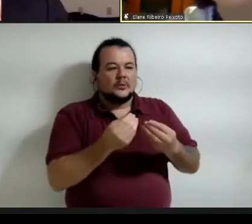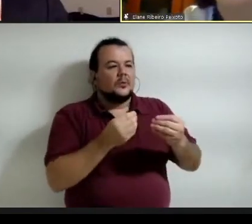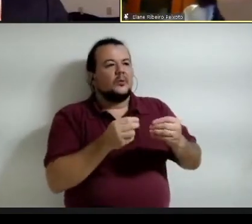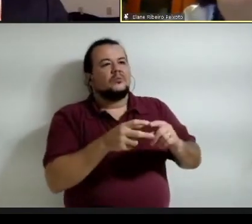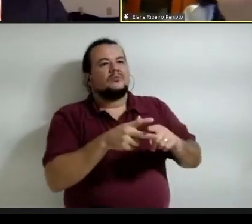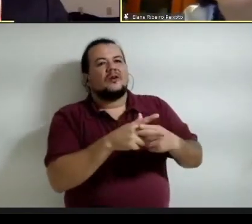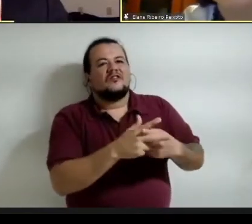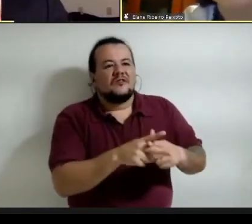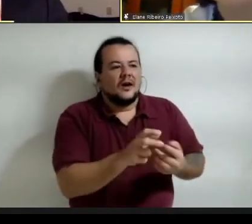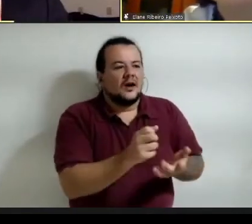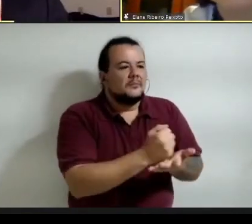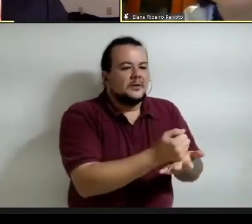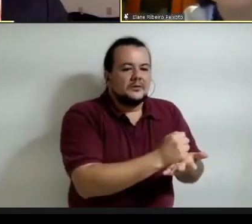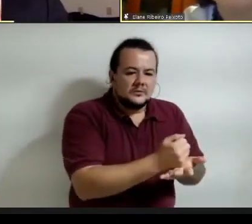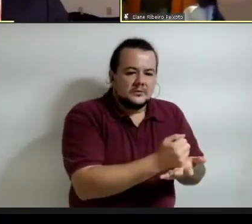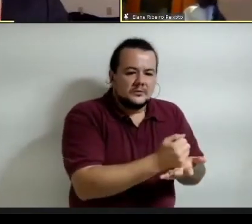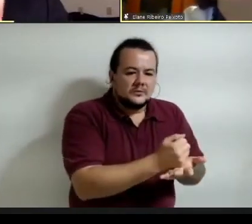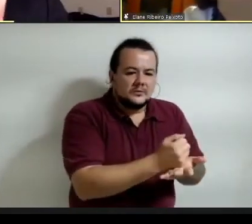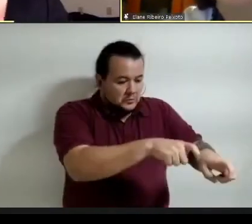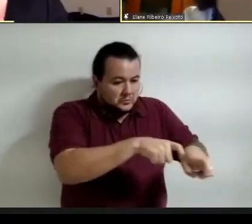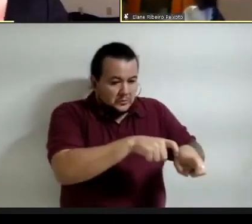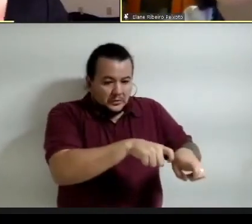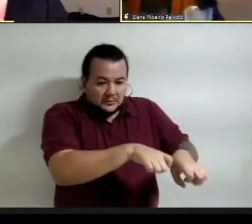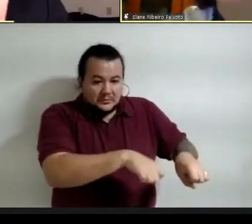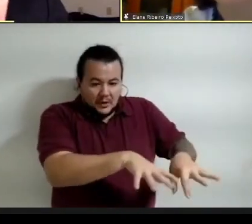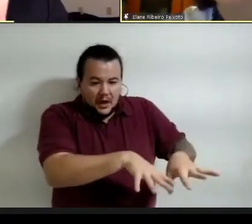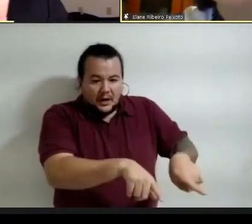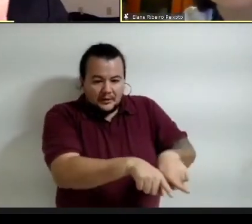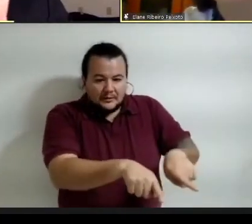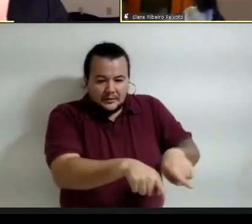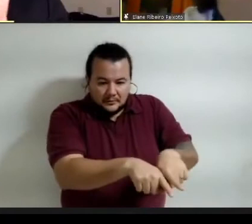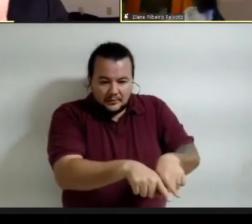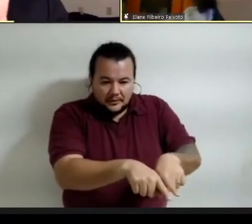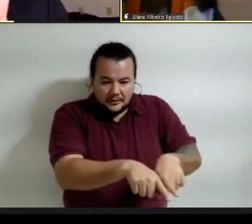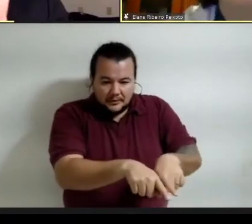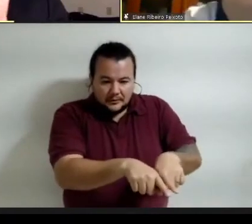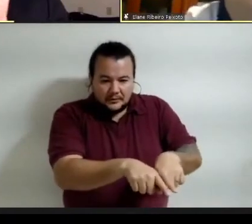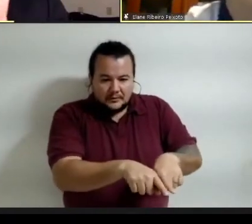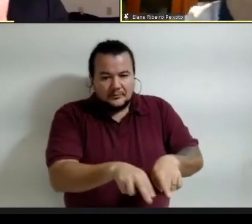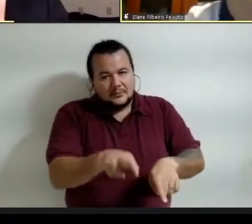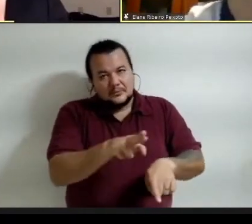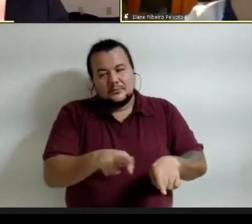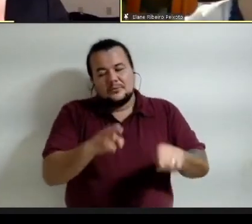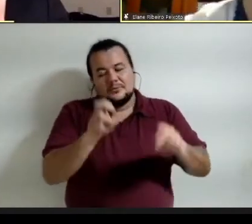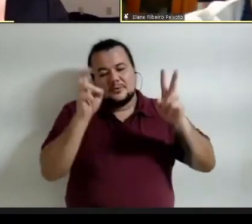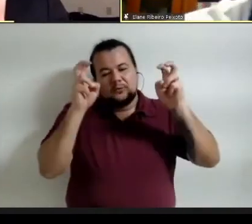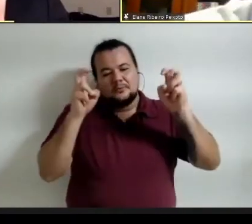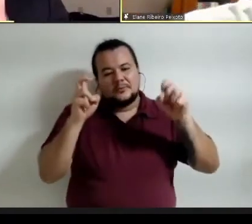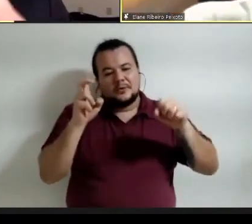controle, colonização do território, para usar um termo tão explorado nas últimas décadas.